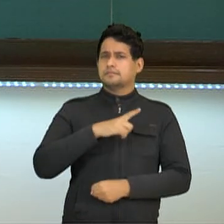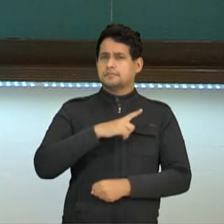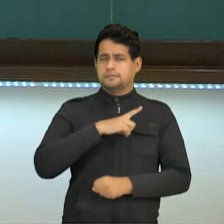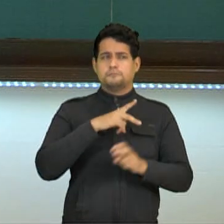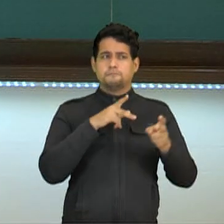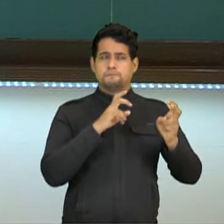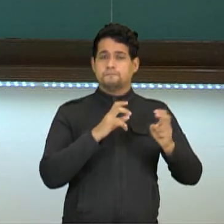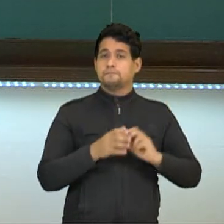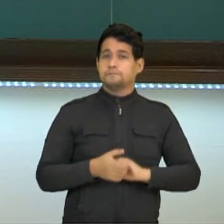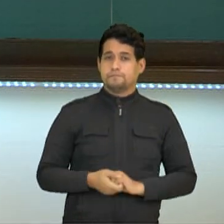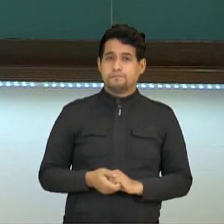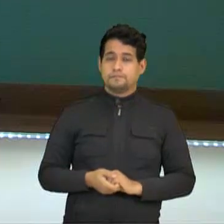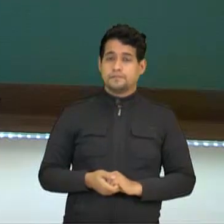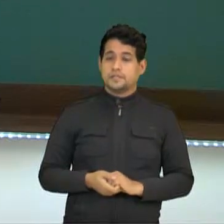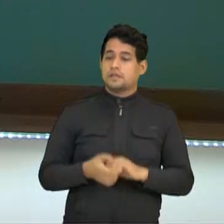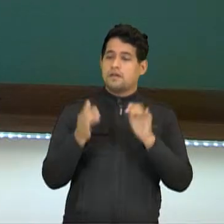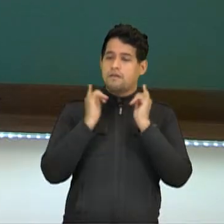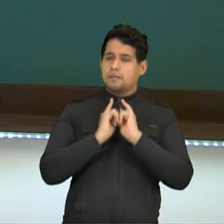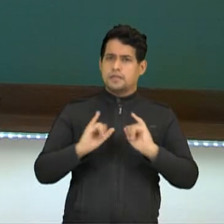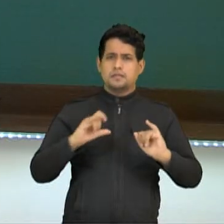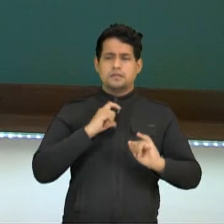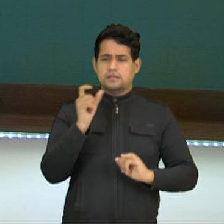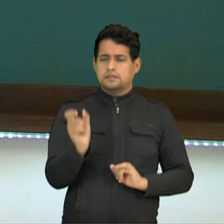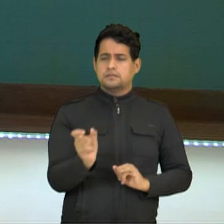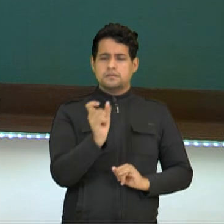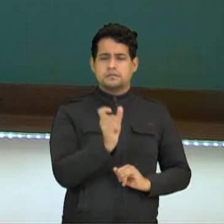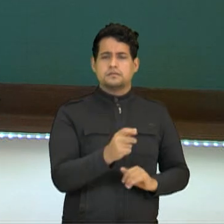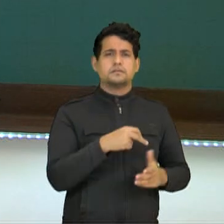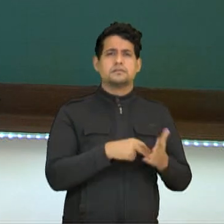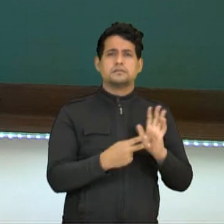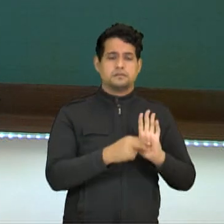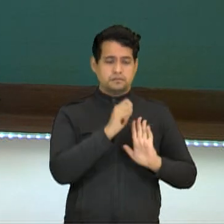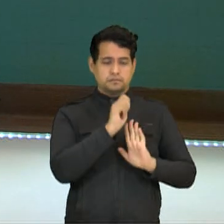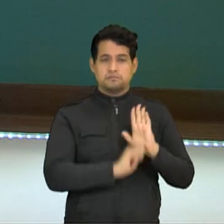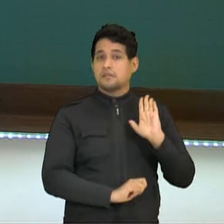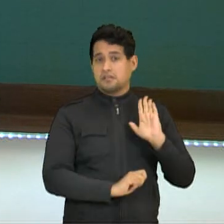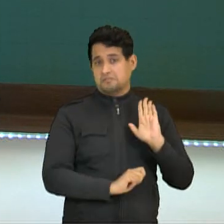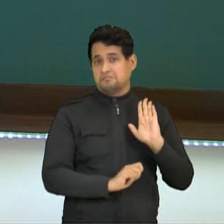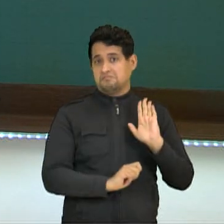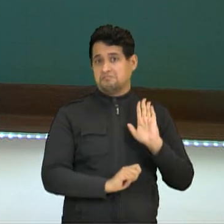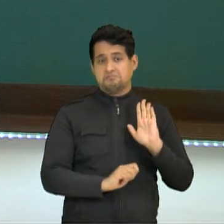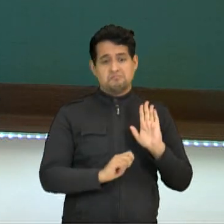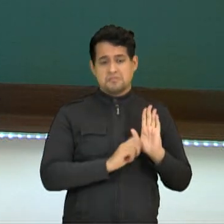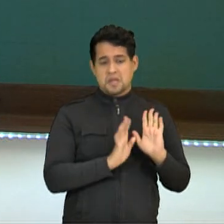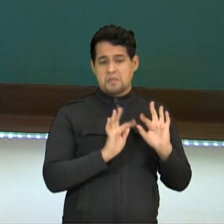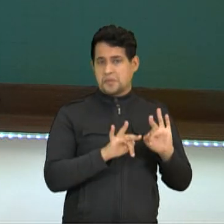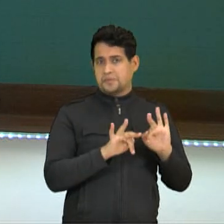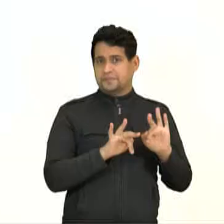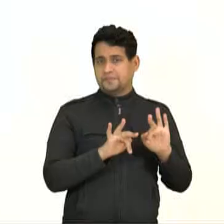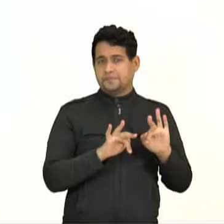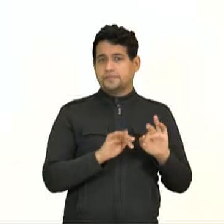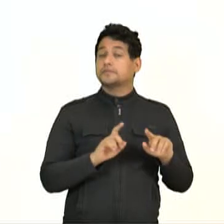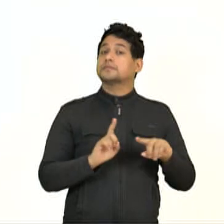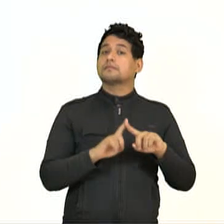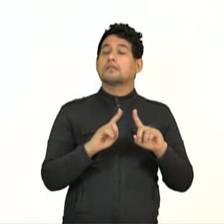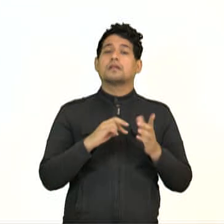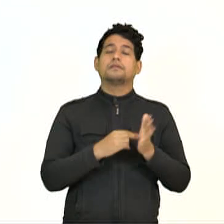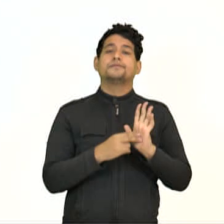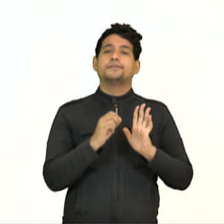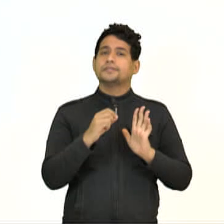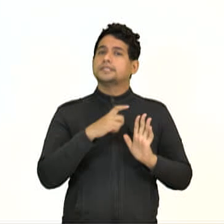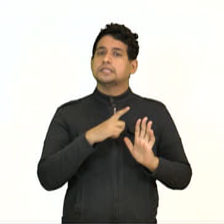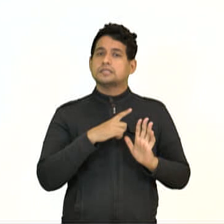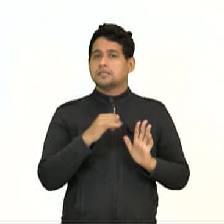identificar. Então, o anúncio classificado, ele é um texto, ele não deixa de ser um texto, é um gênero textual. Ele é encontrado